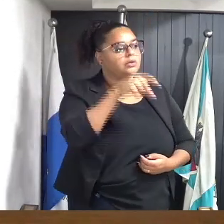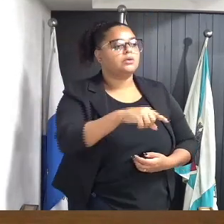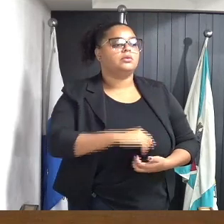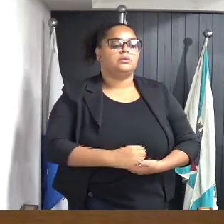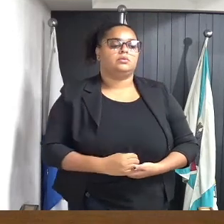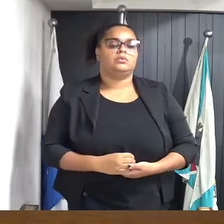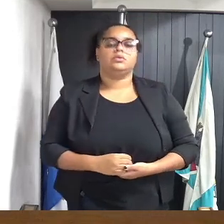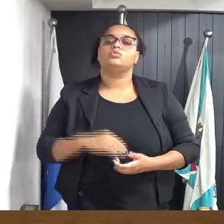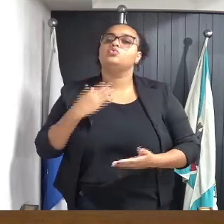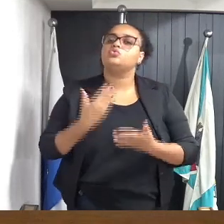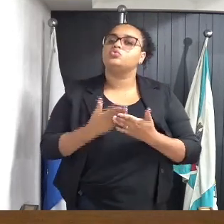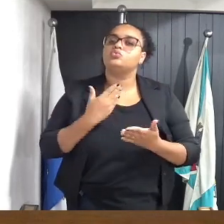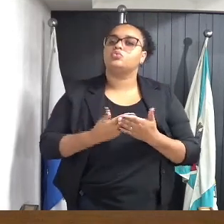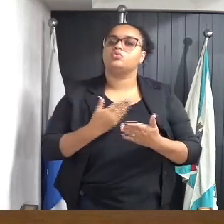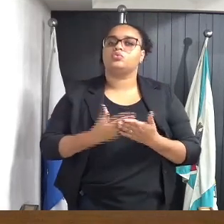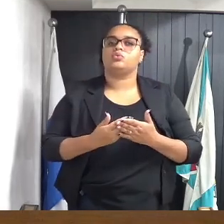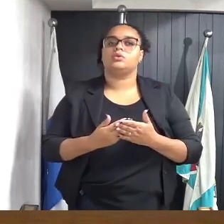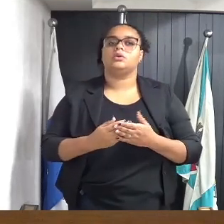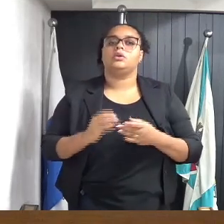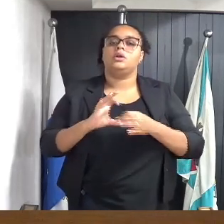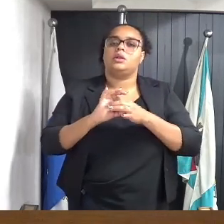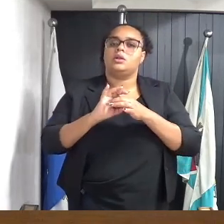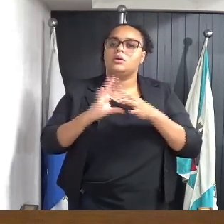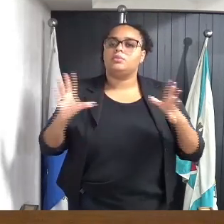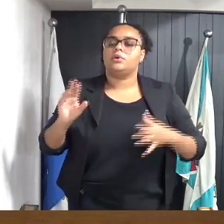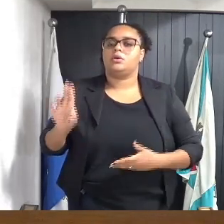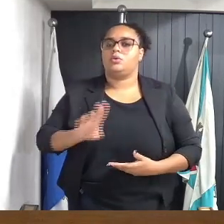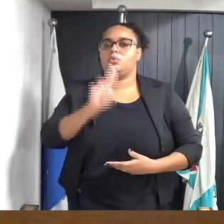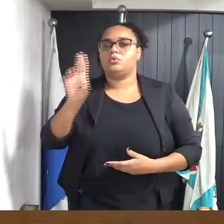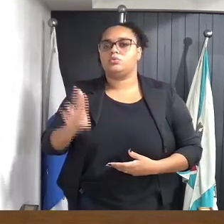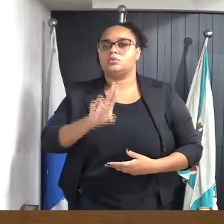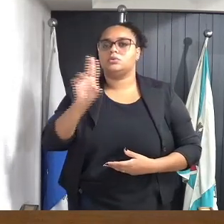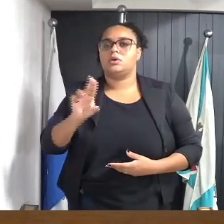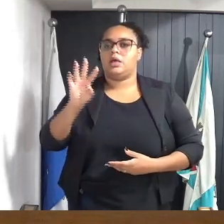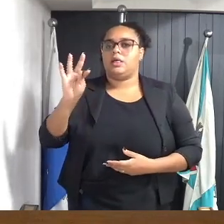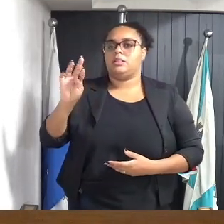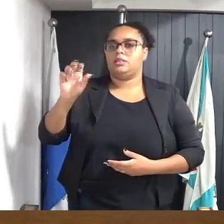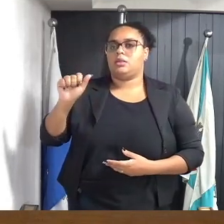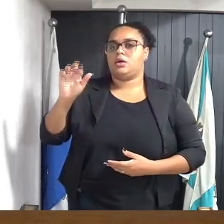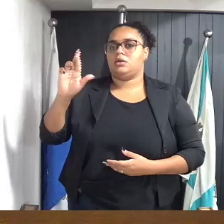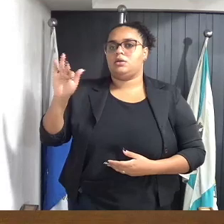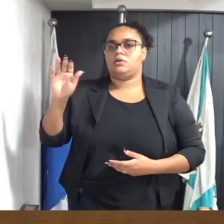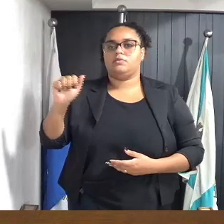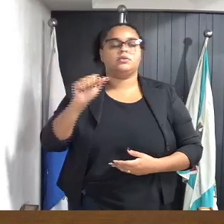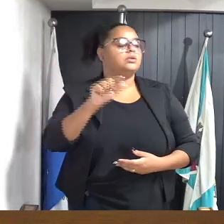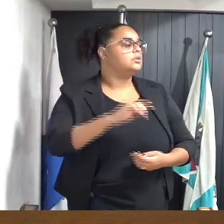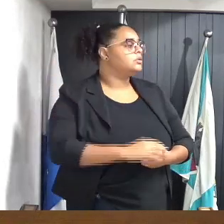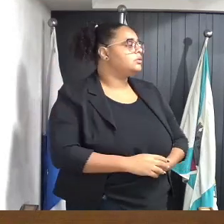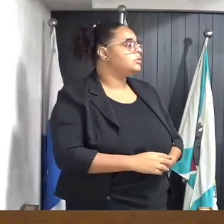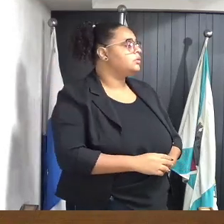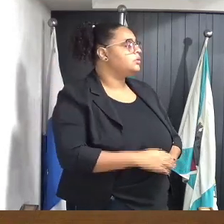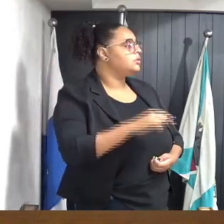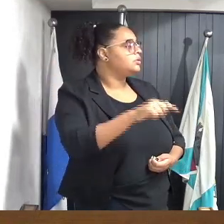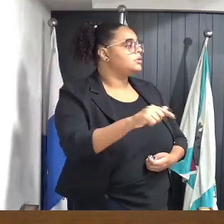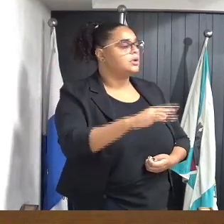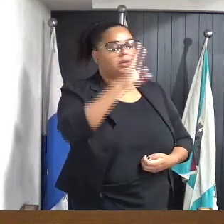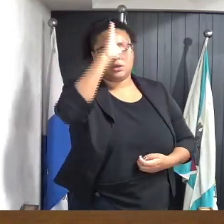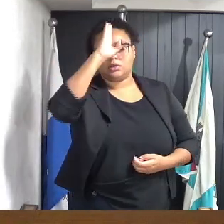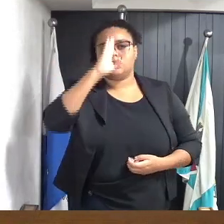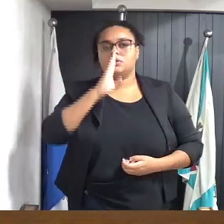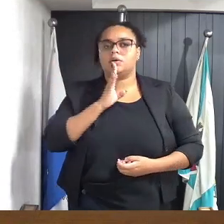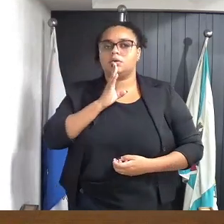prefeito um estudo no sentido de disponibilizar ônibus do programa Tarifa Zero para prestar de forma